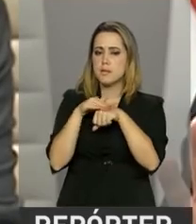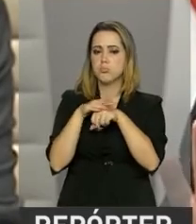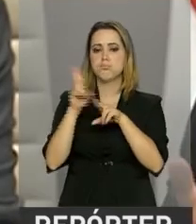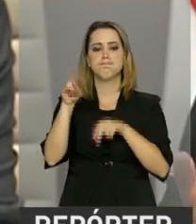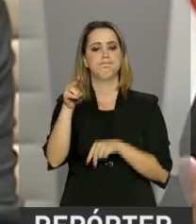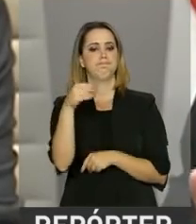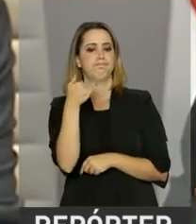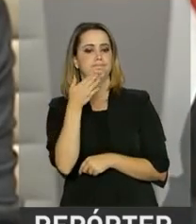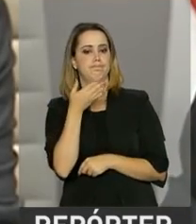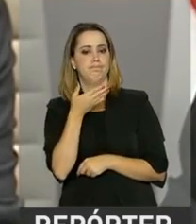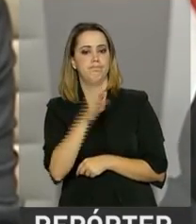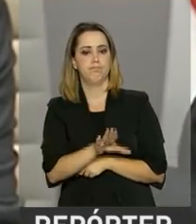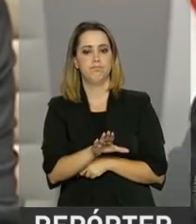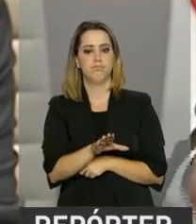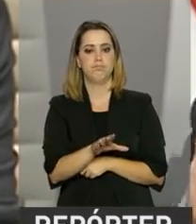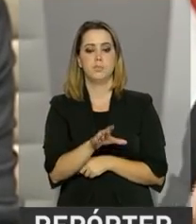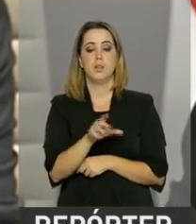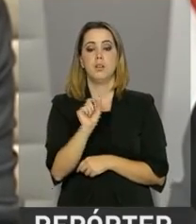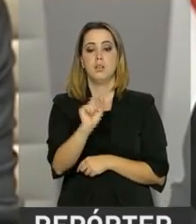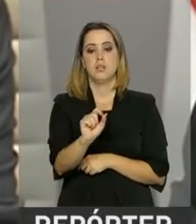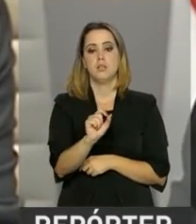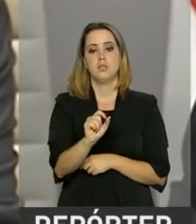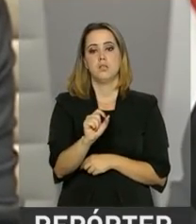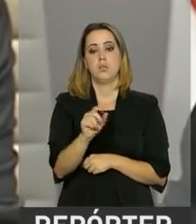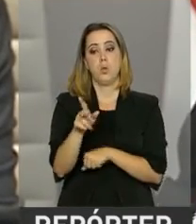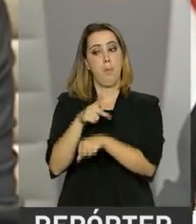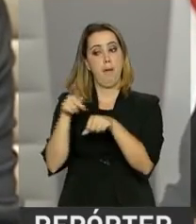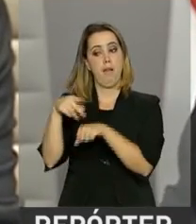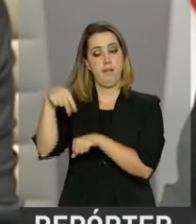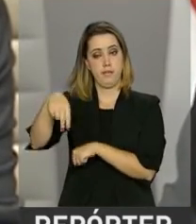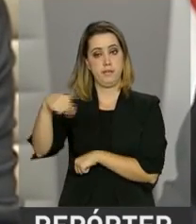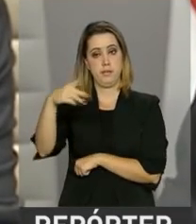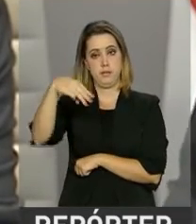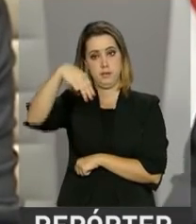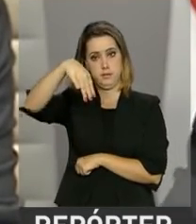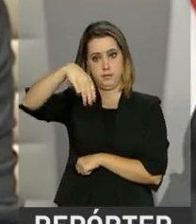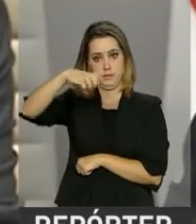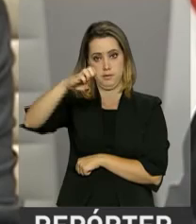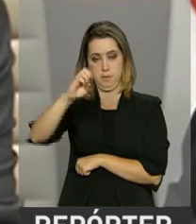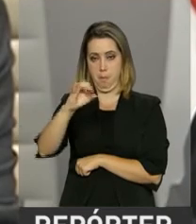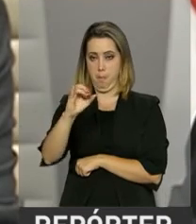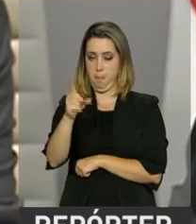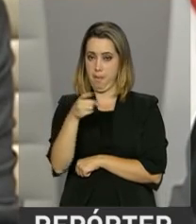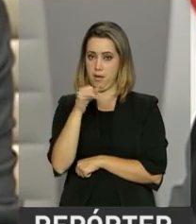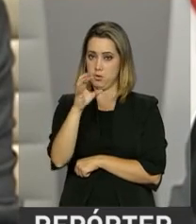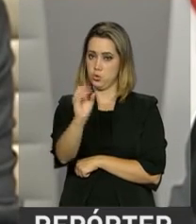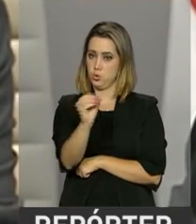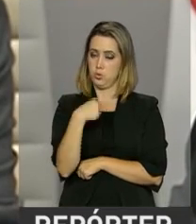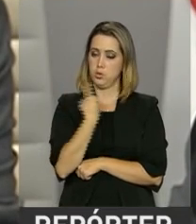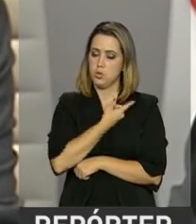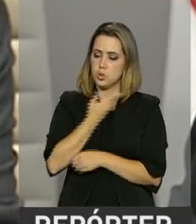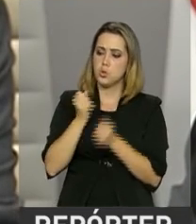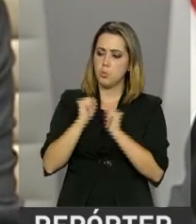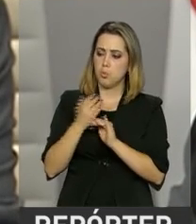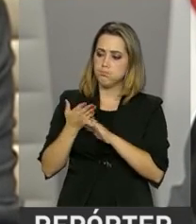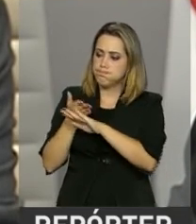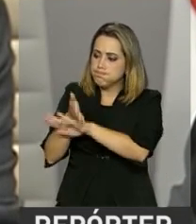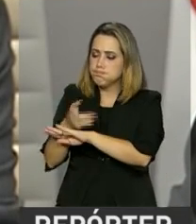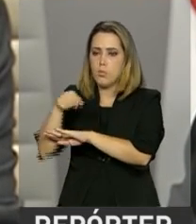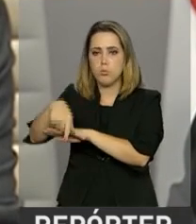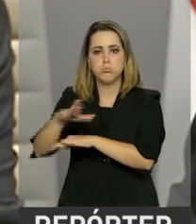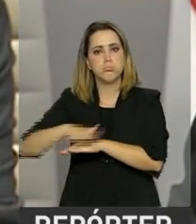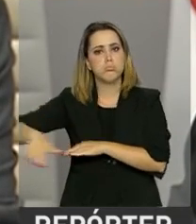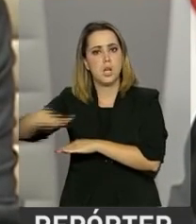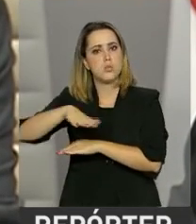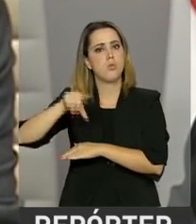nunca houve vontade por parte do México de sentar e criar as condições para que a gente participasse desse